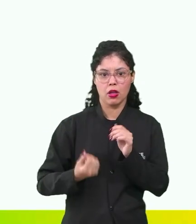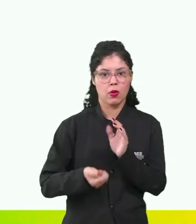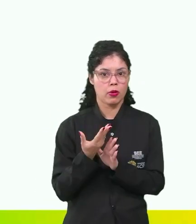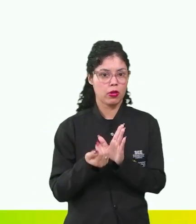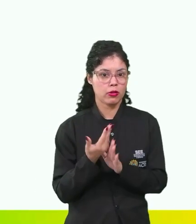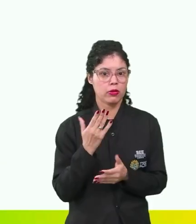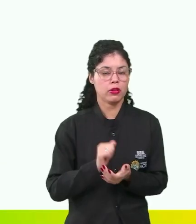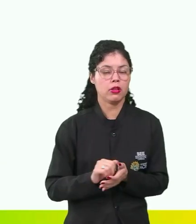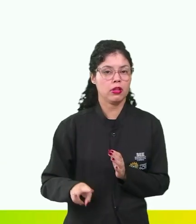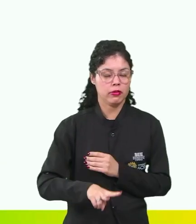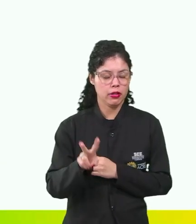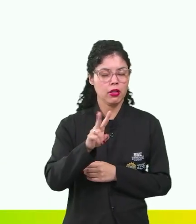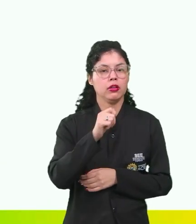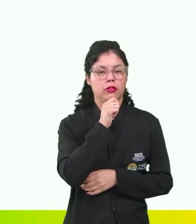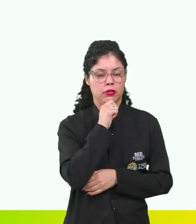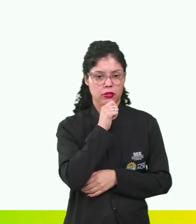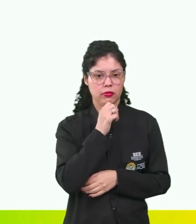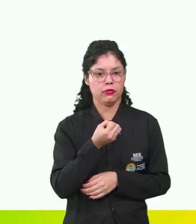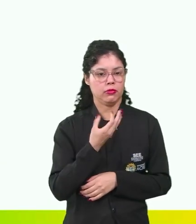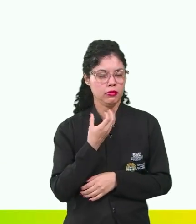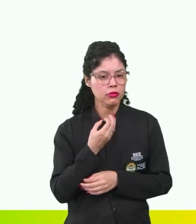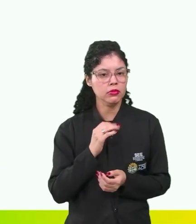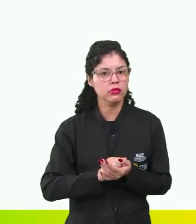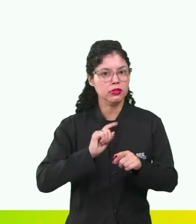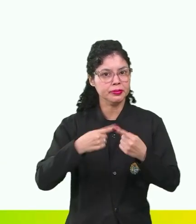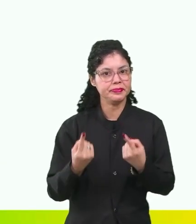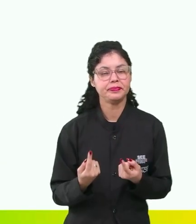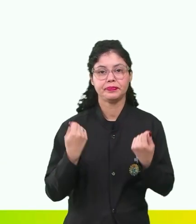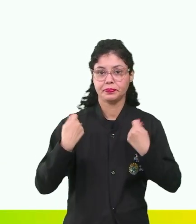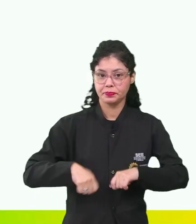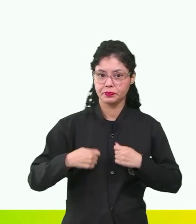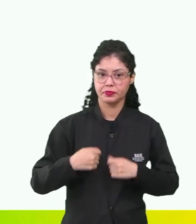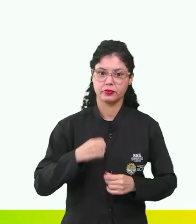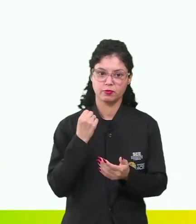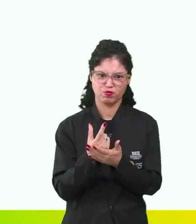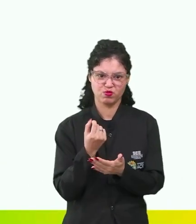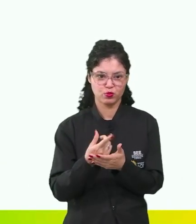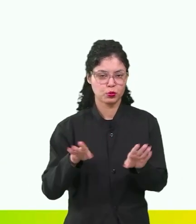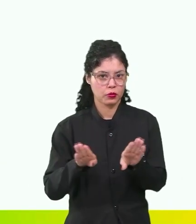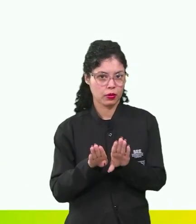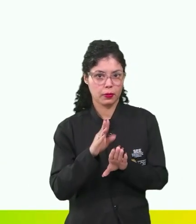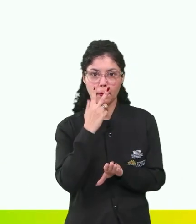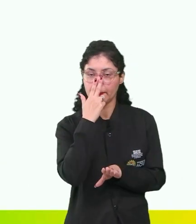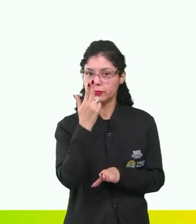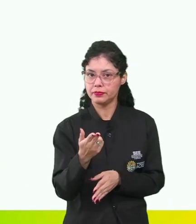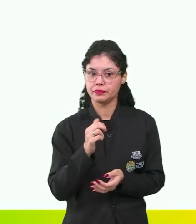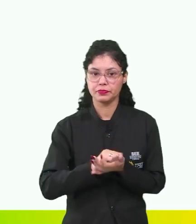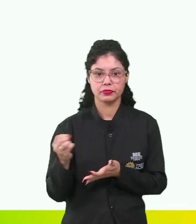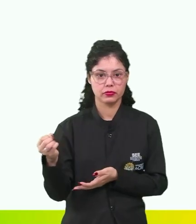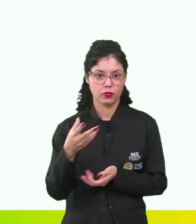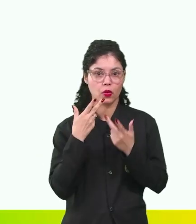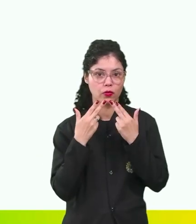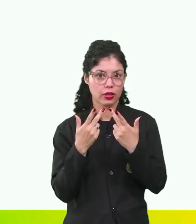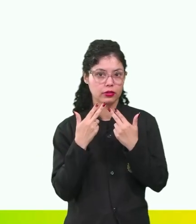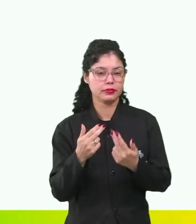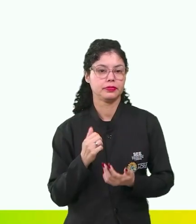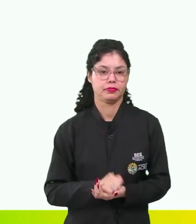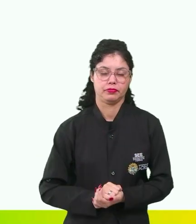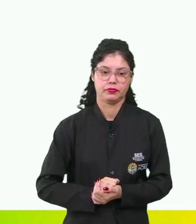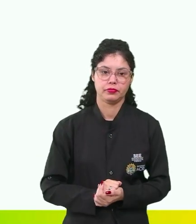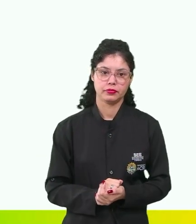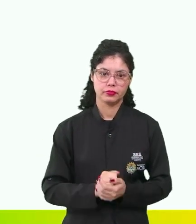tem validade, ele ainda está bom, mas eu preciso consumir aquilo que aparece como novidade.